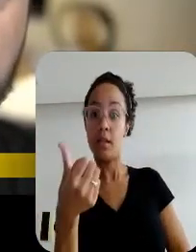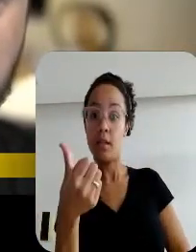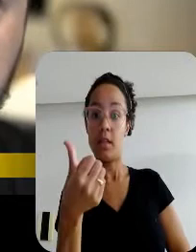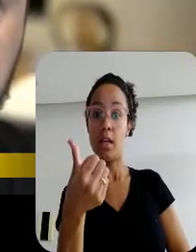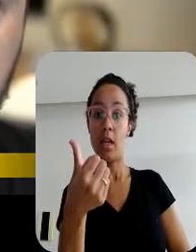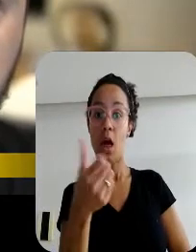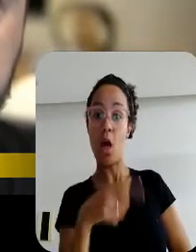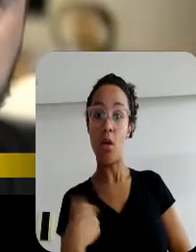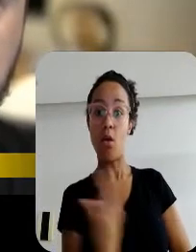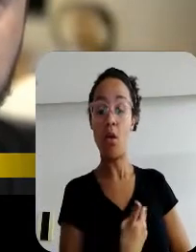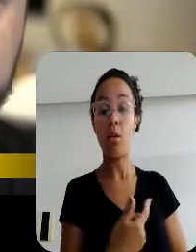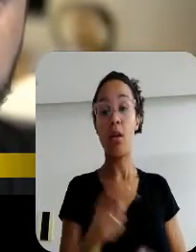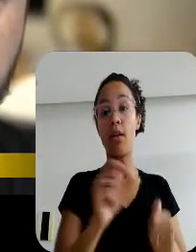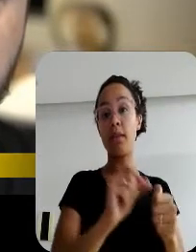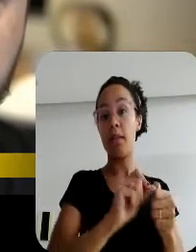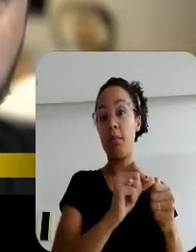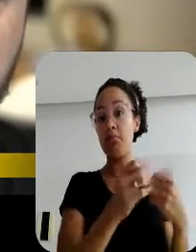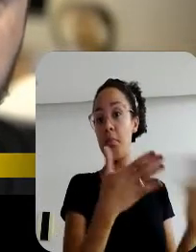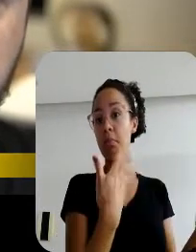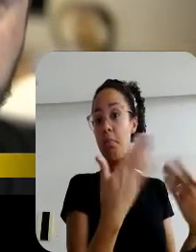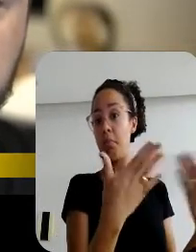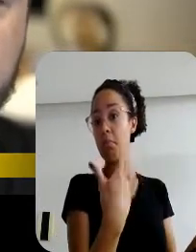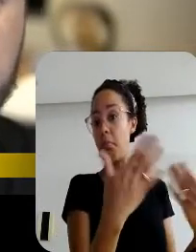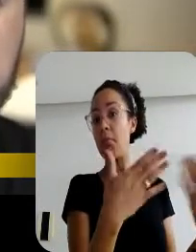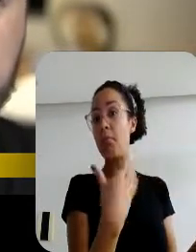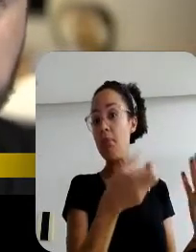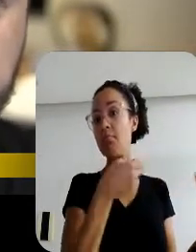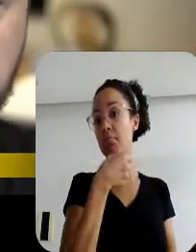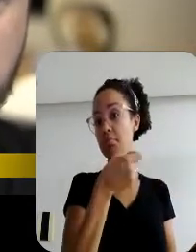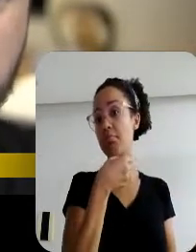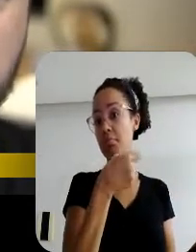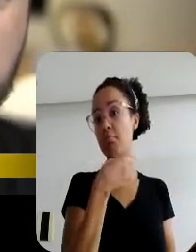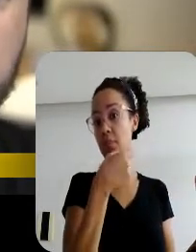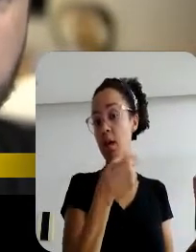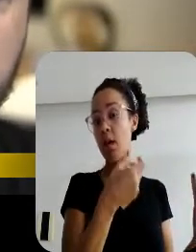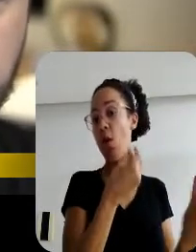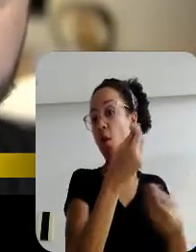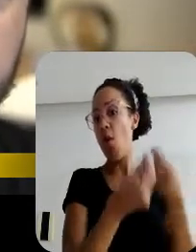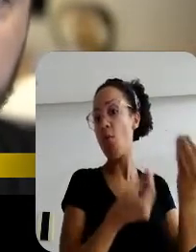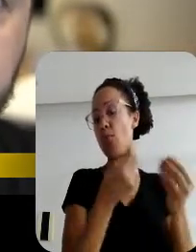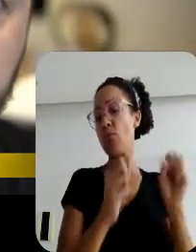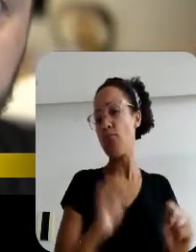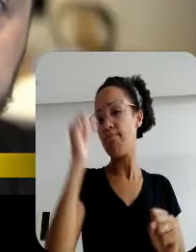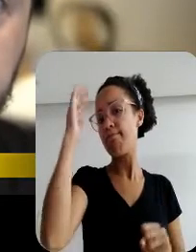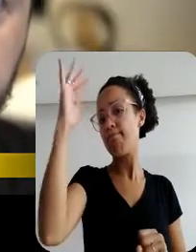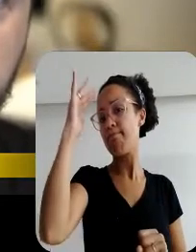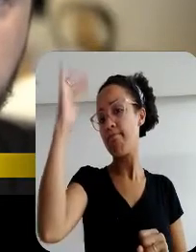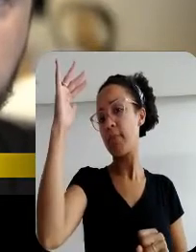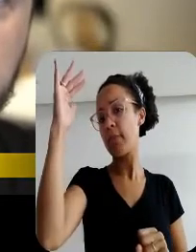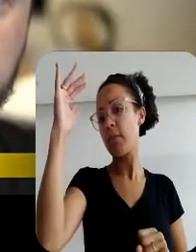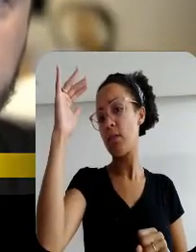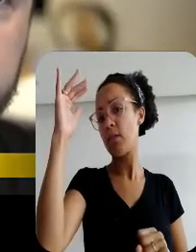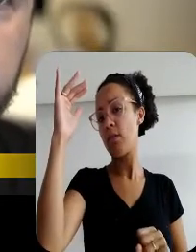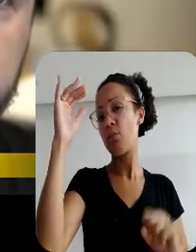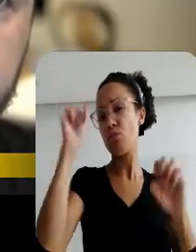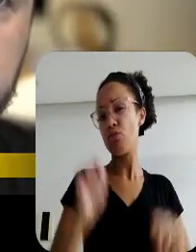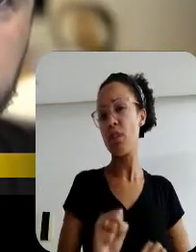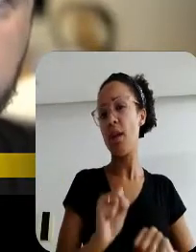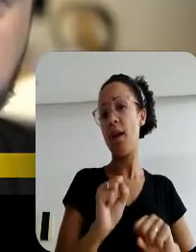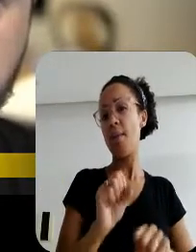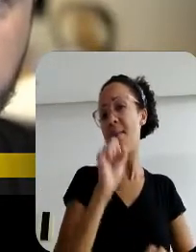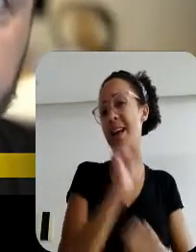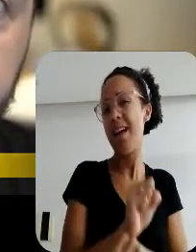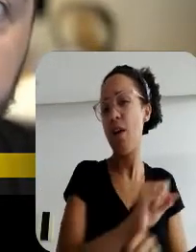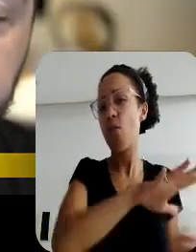parar o mundo. O que seria o fim do mundo causado, não o fim do mundo, mas um pesadelo causado por uma doença,